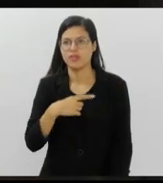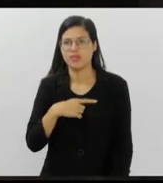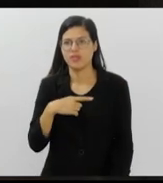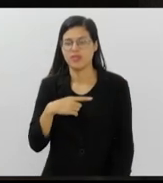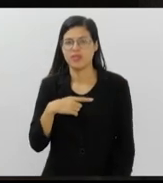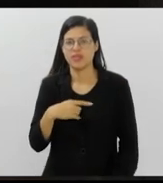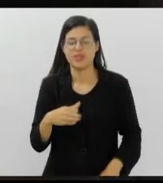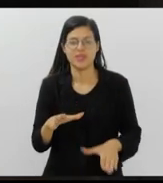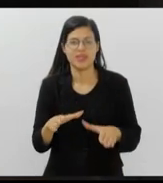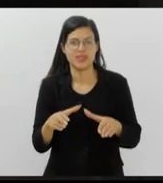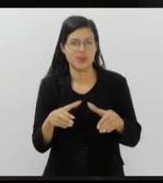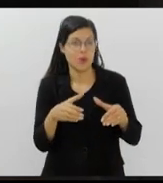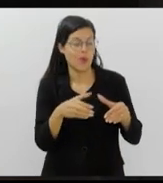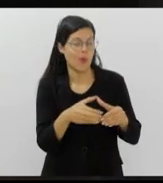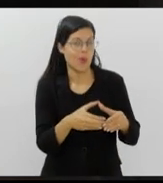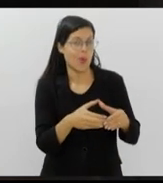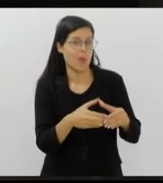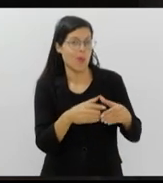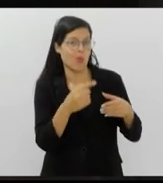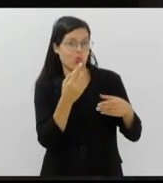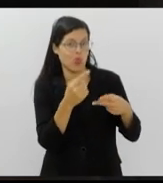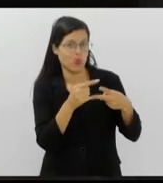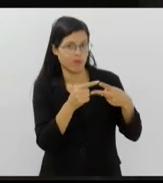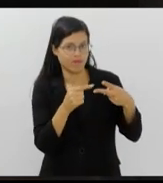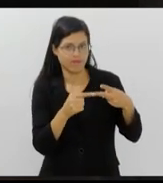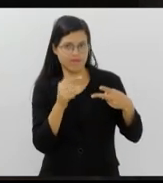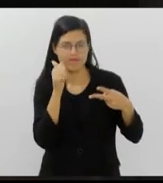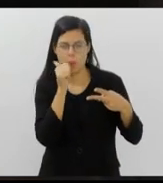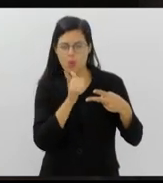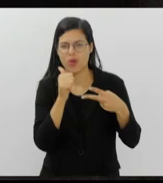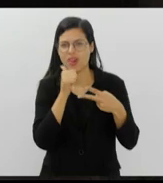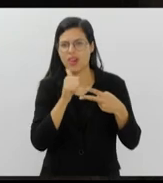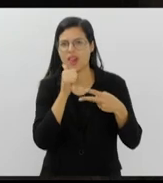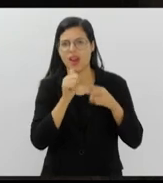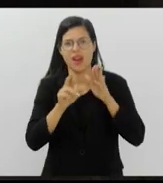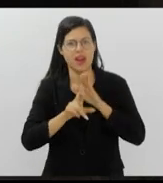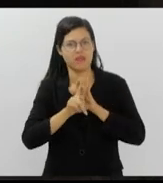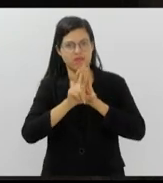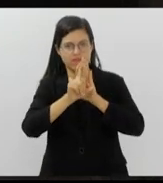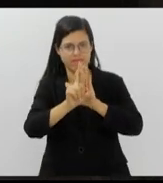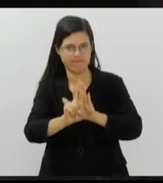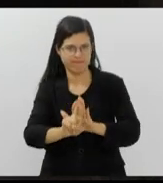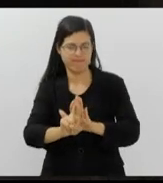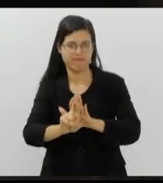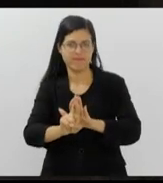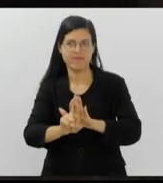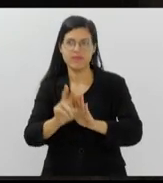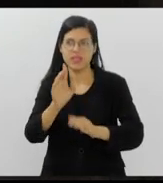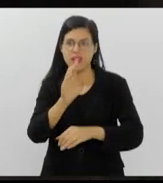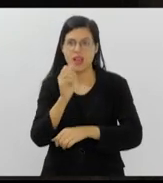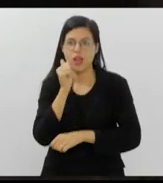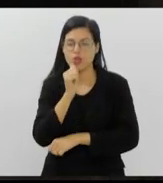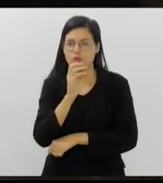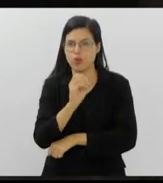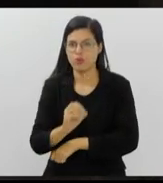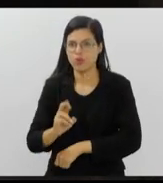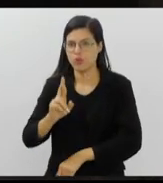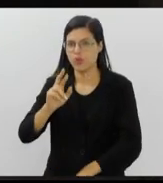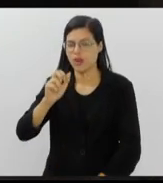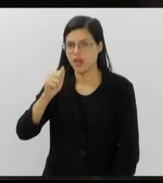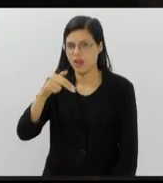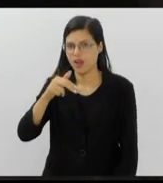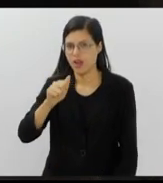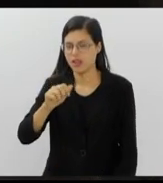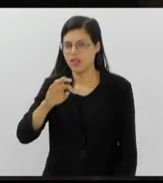chapa com duas mulheres nos representando, a doutora Ana Tereza